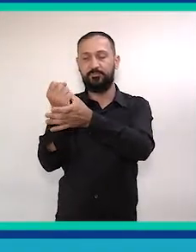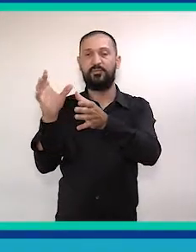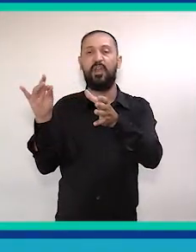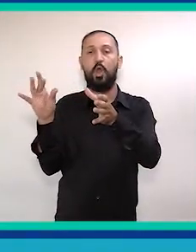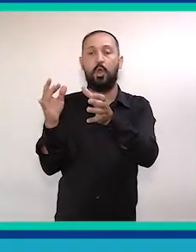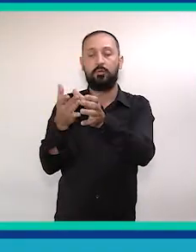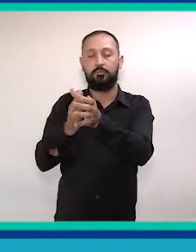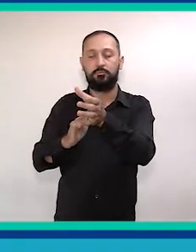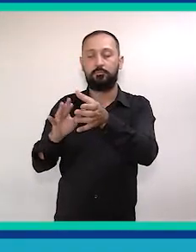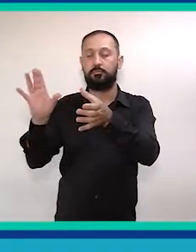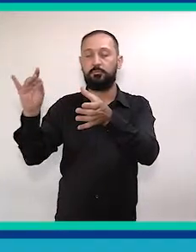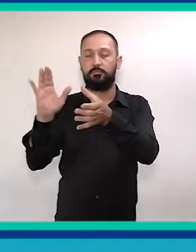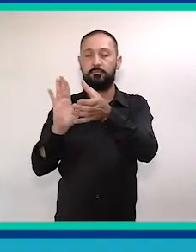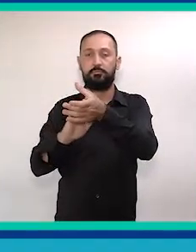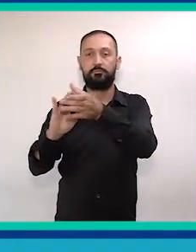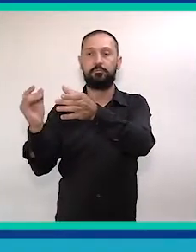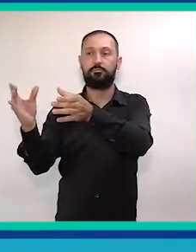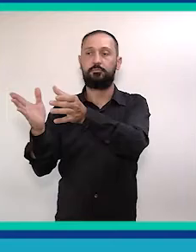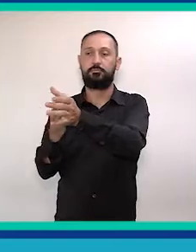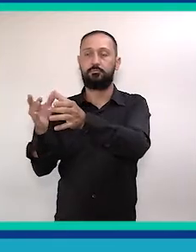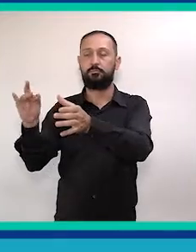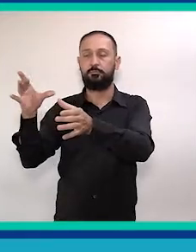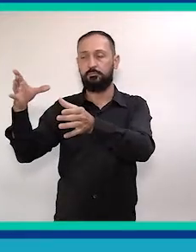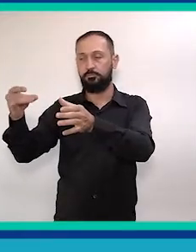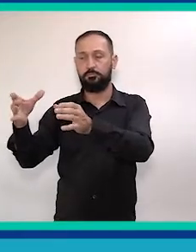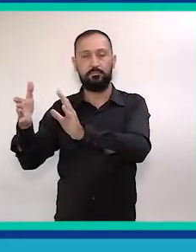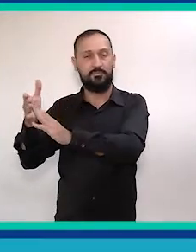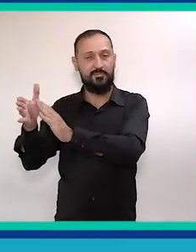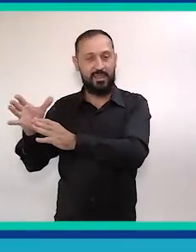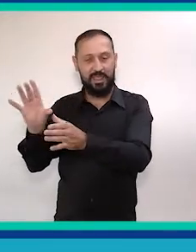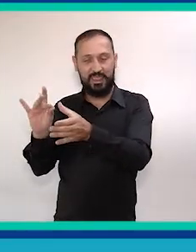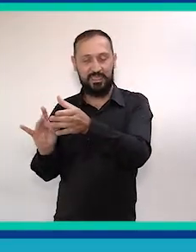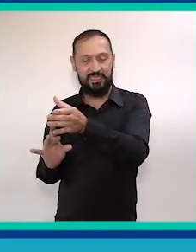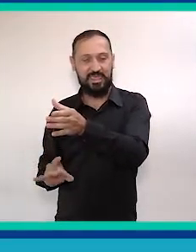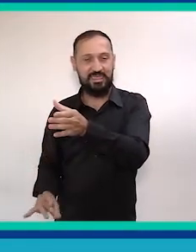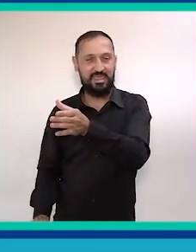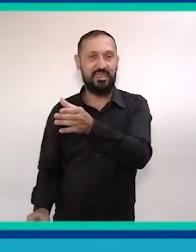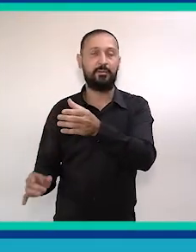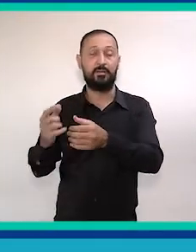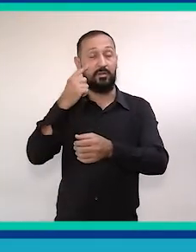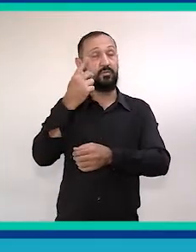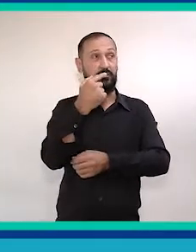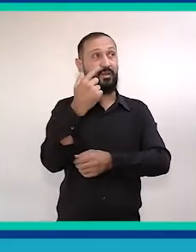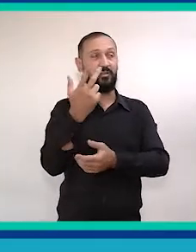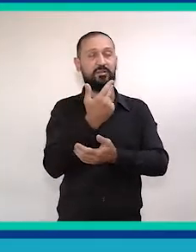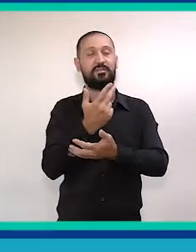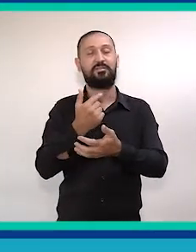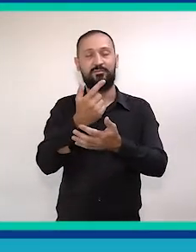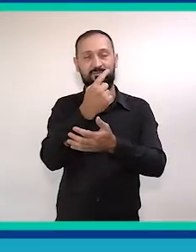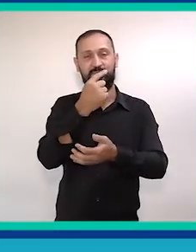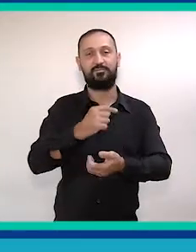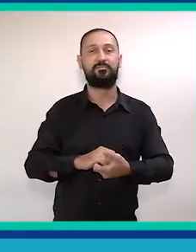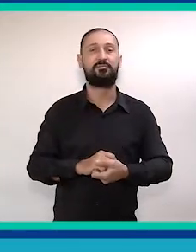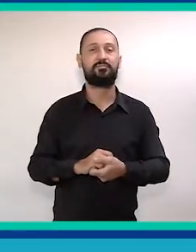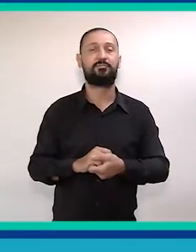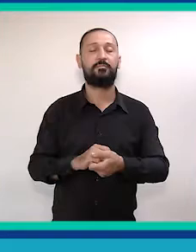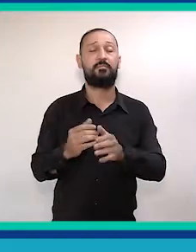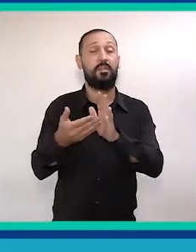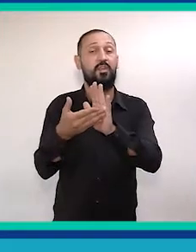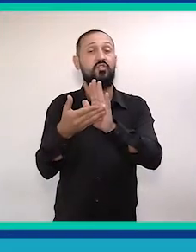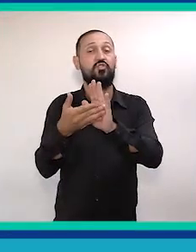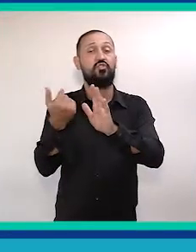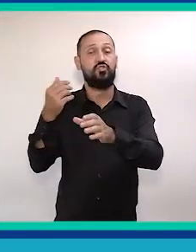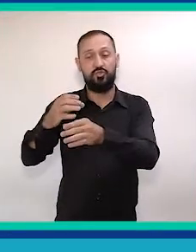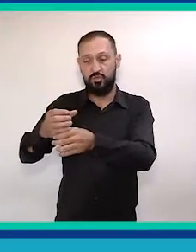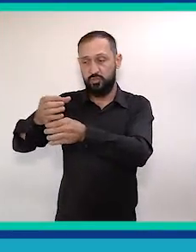hidrofobicidade, vai ficar grudado dentro dessa coluna, beleza? Que é o que a gente está vendo na animação. Para eu